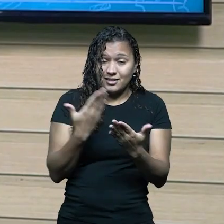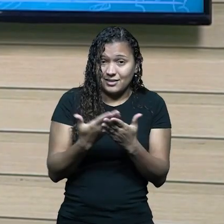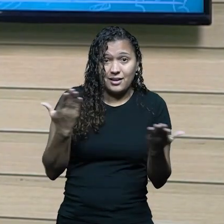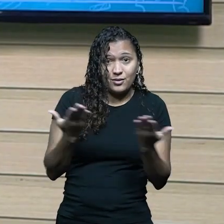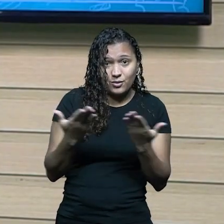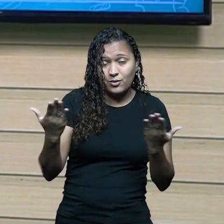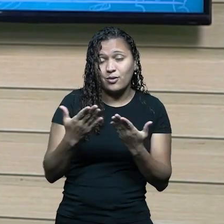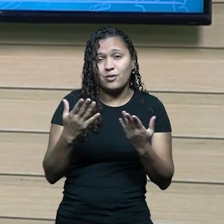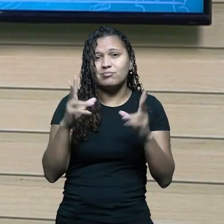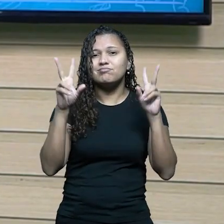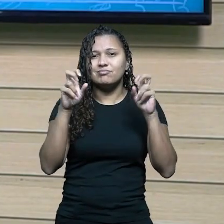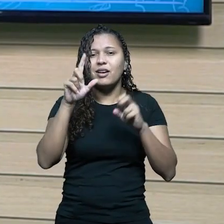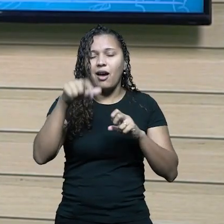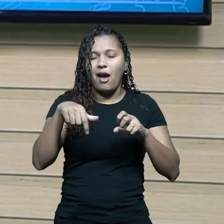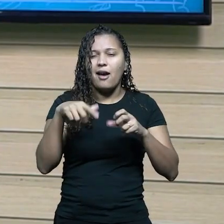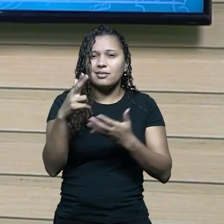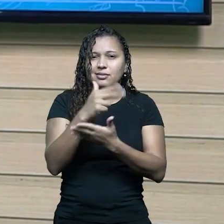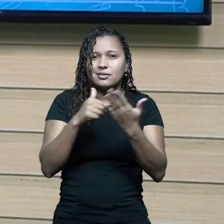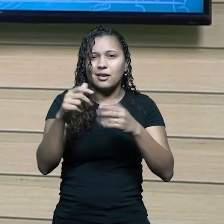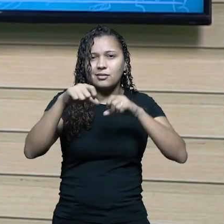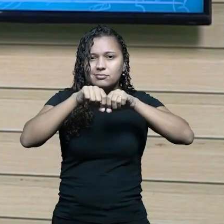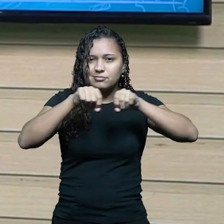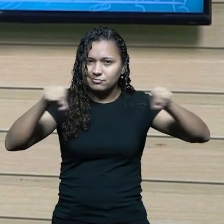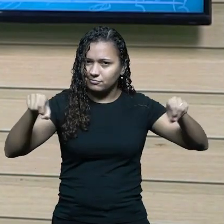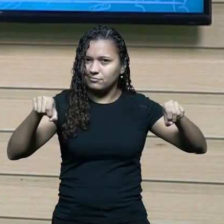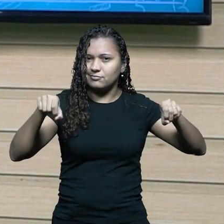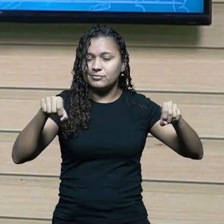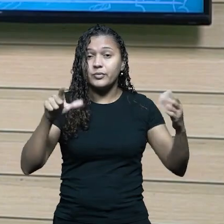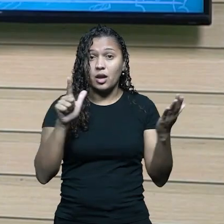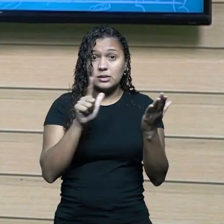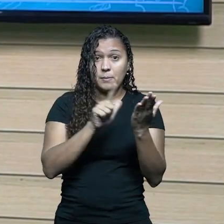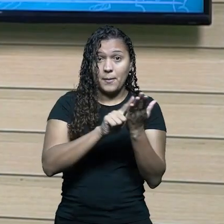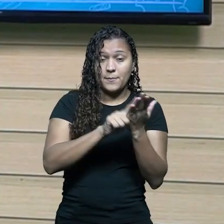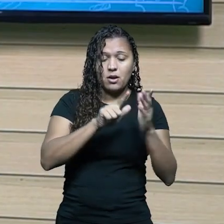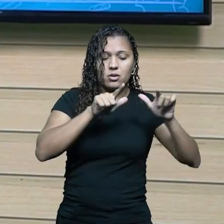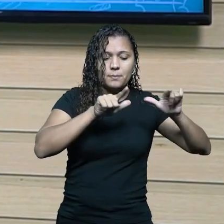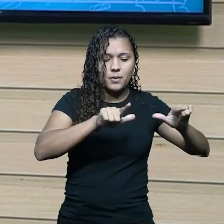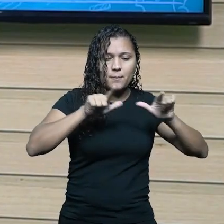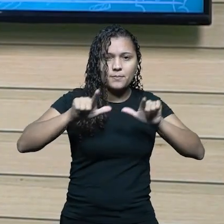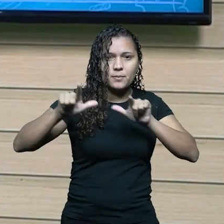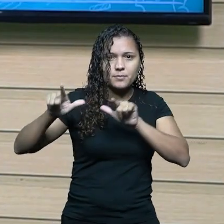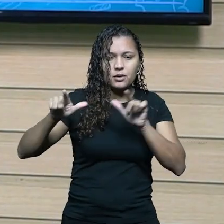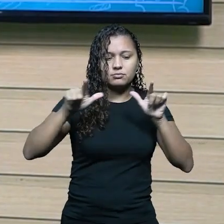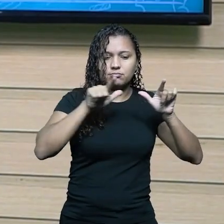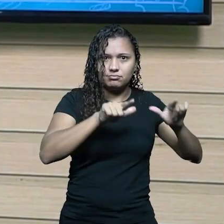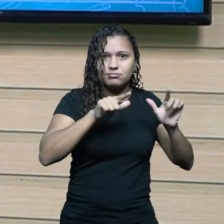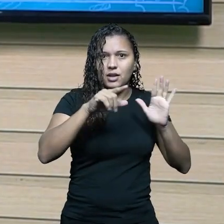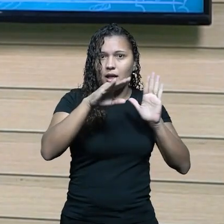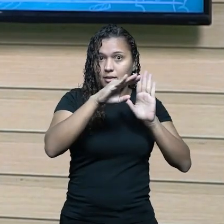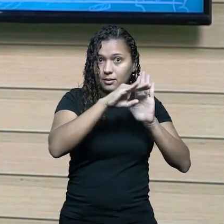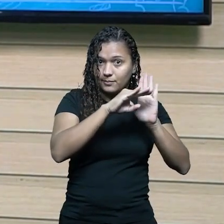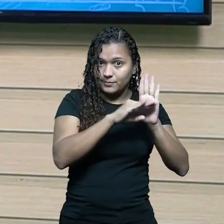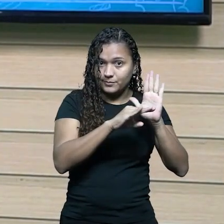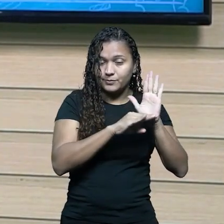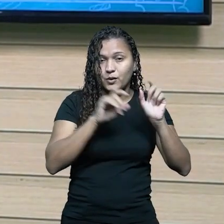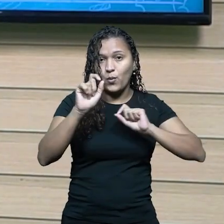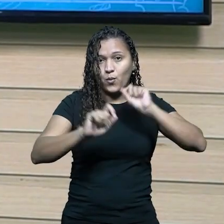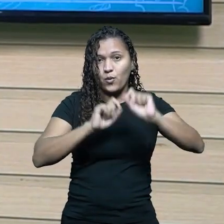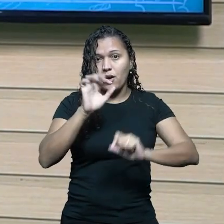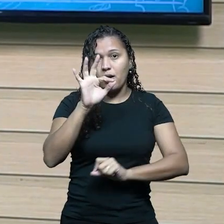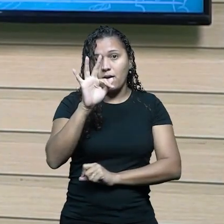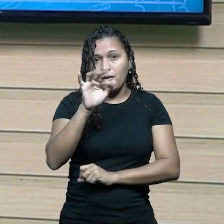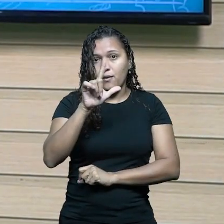por enquanto ainda faz parte do desenho de tubulações. Então, esta folha terá a lista do que vai aparecer